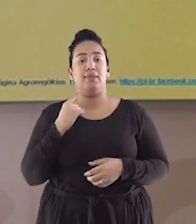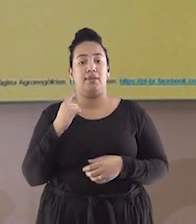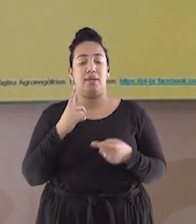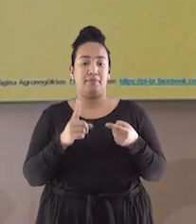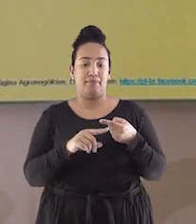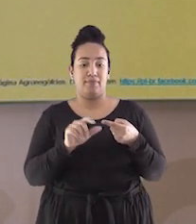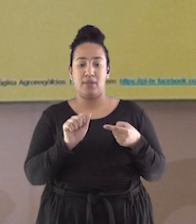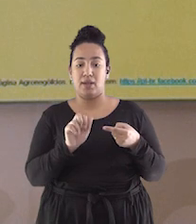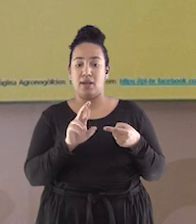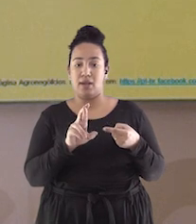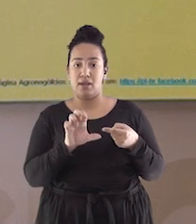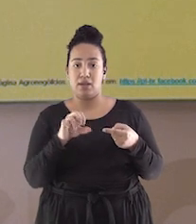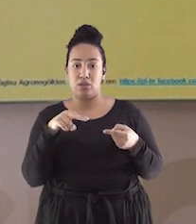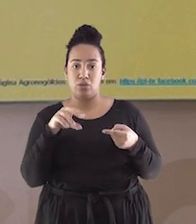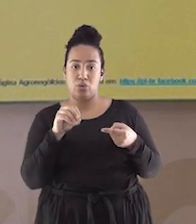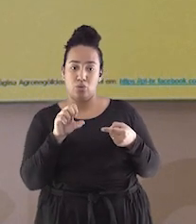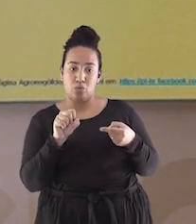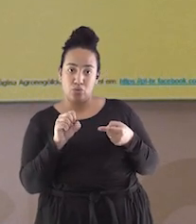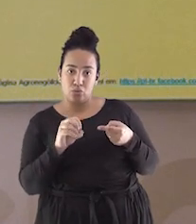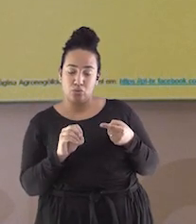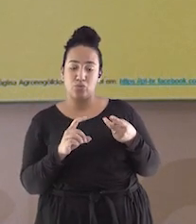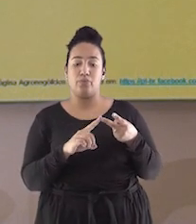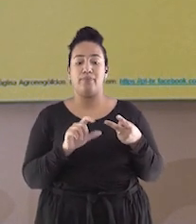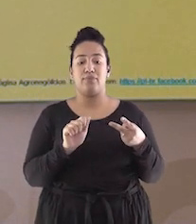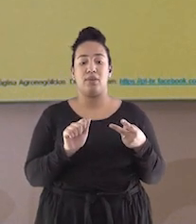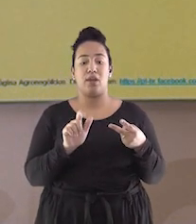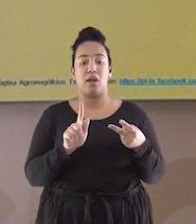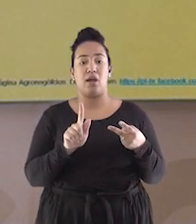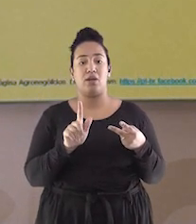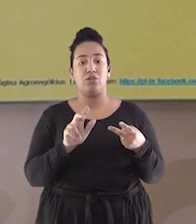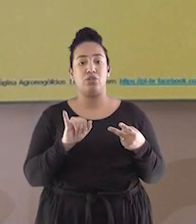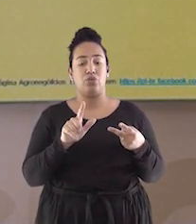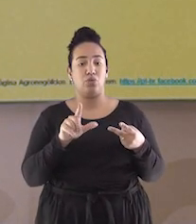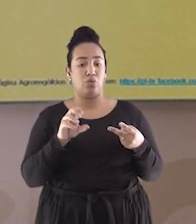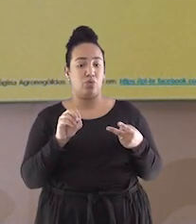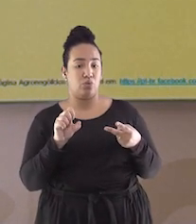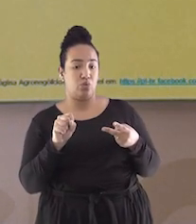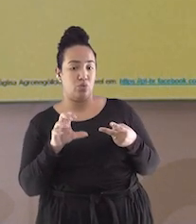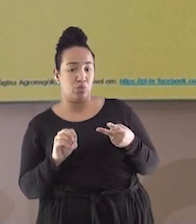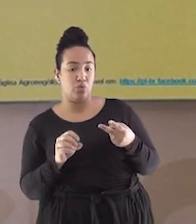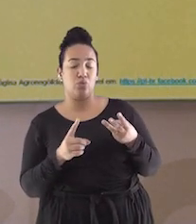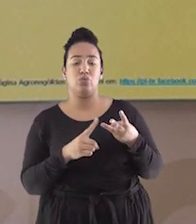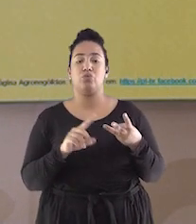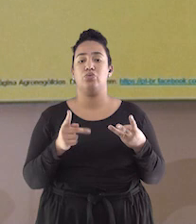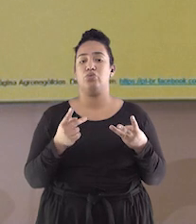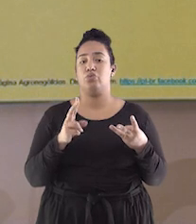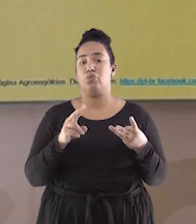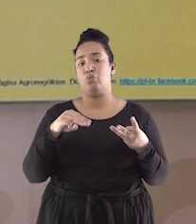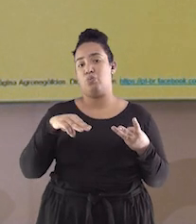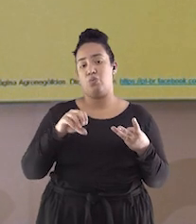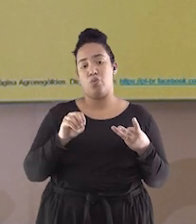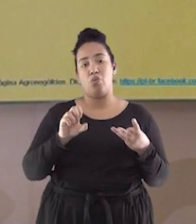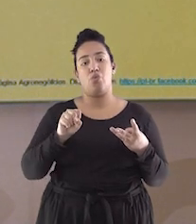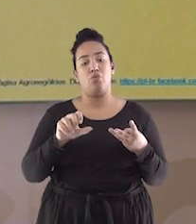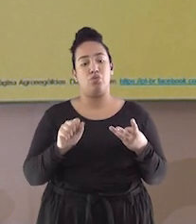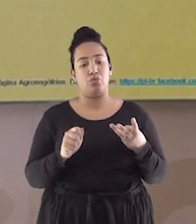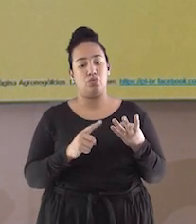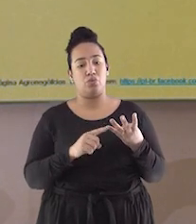solo argiloso, solo calcário e o solo humoso. Isso vai depender